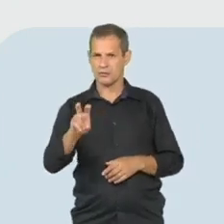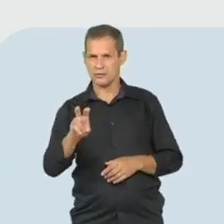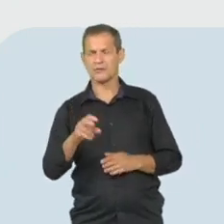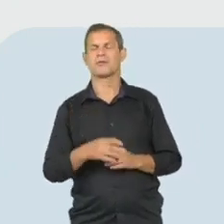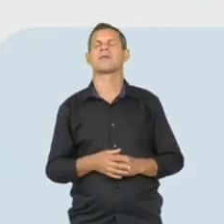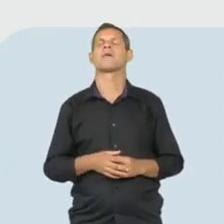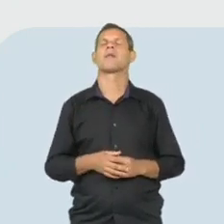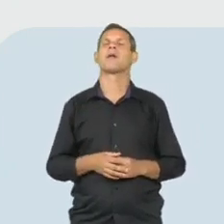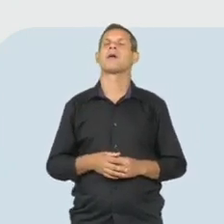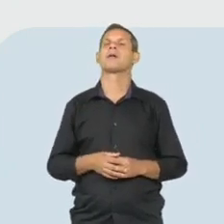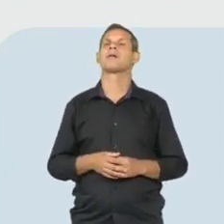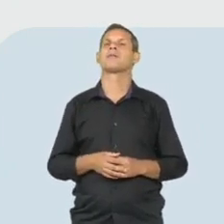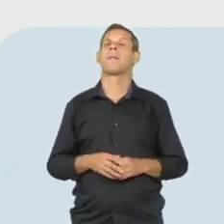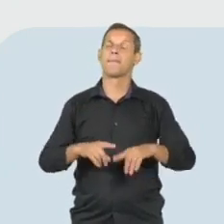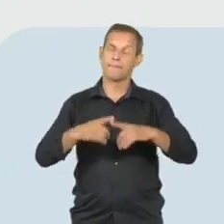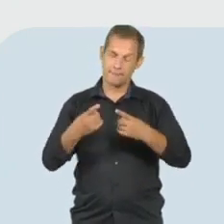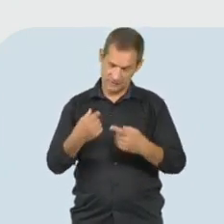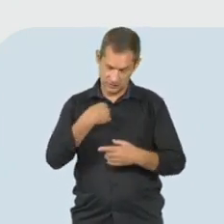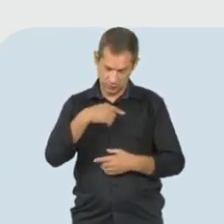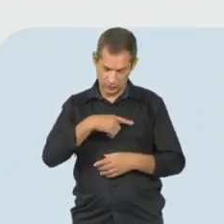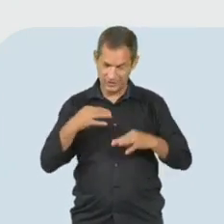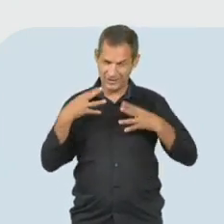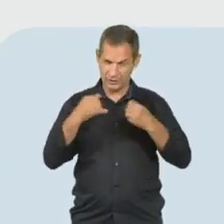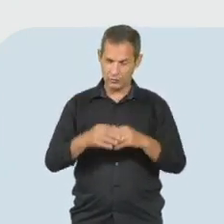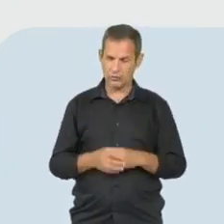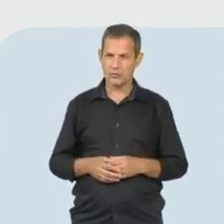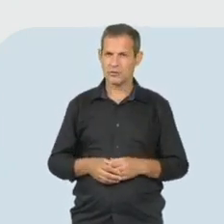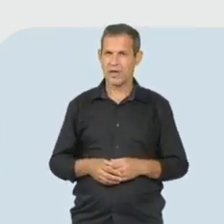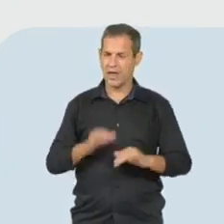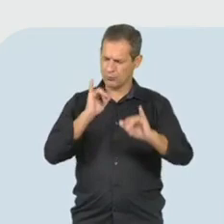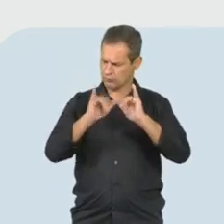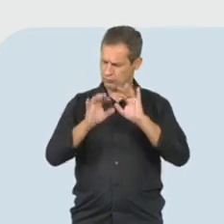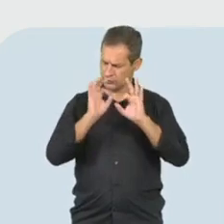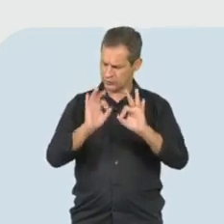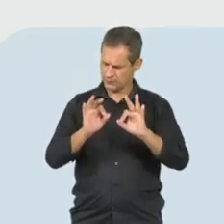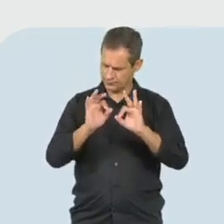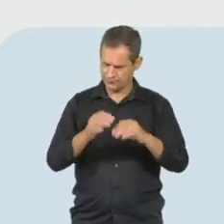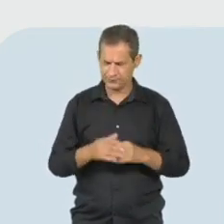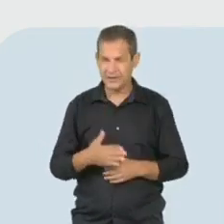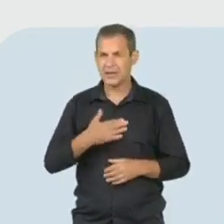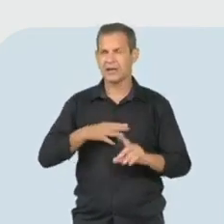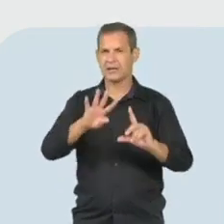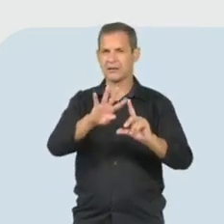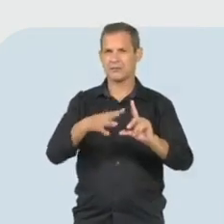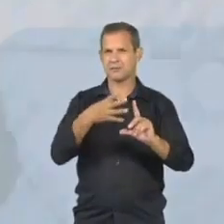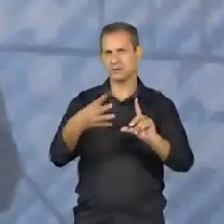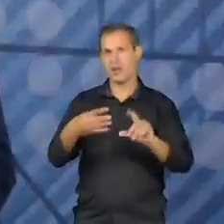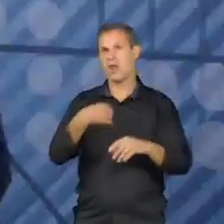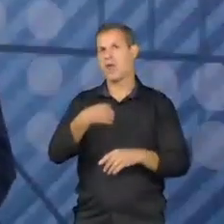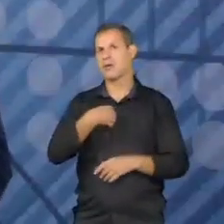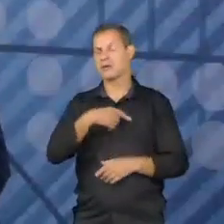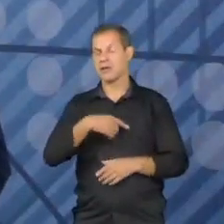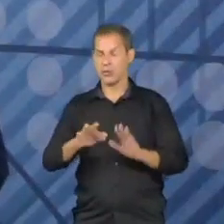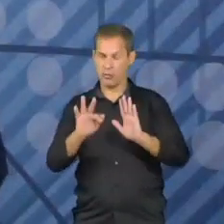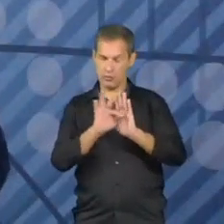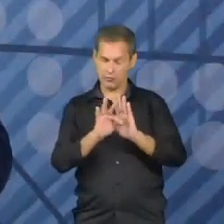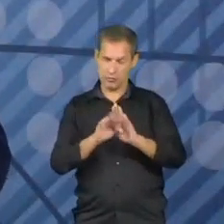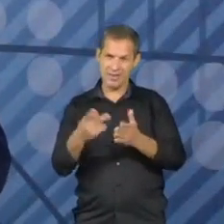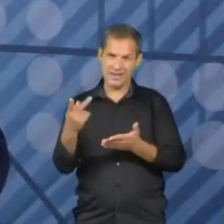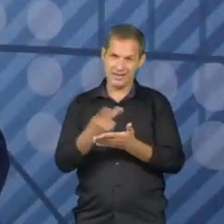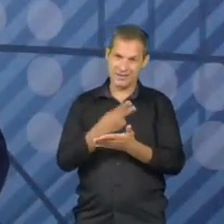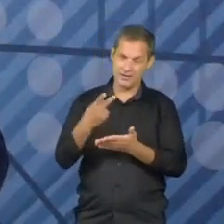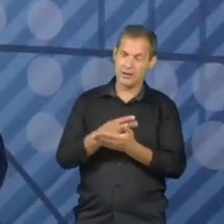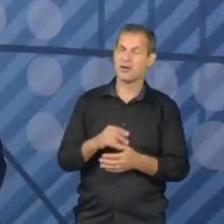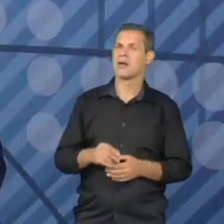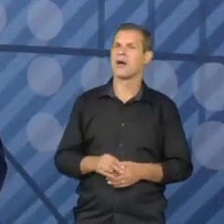aqui do outro lado. Tá, eu tenho todos os lados, todas as informações na minha tabela, tenho a minha fórmula do erro, que a fórmula